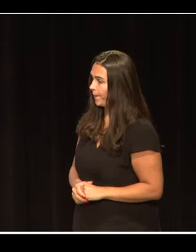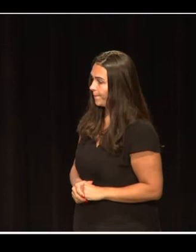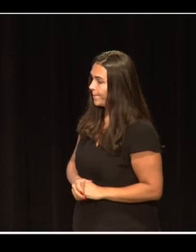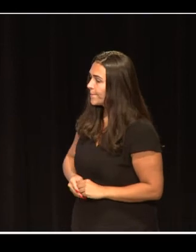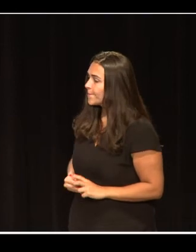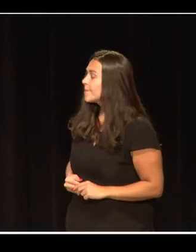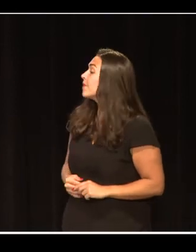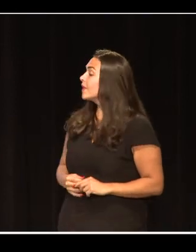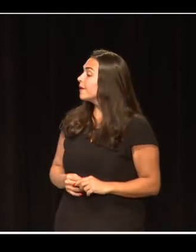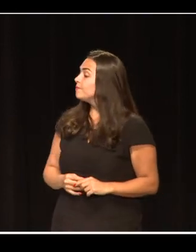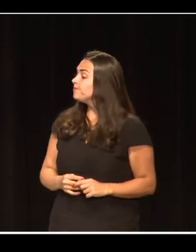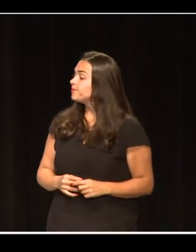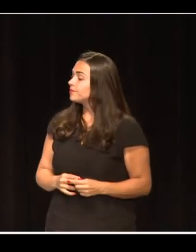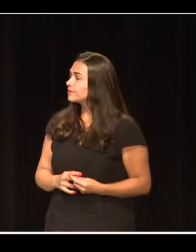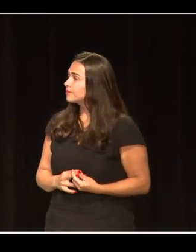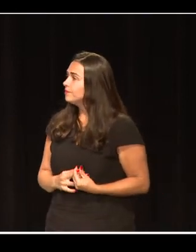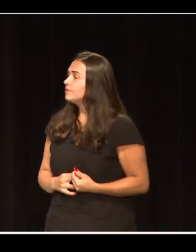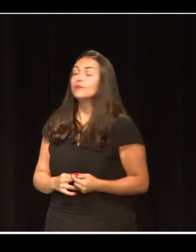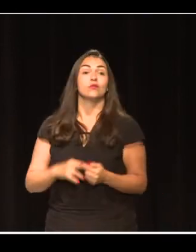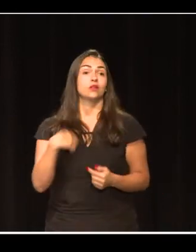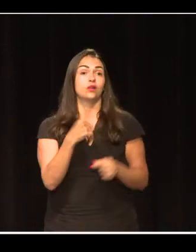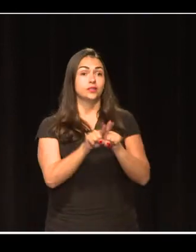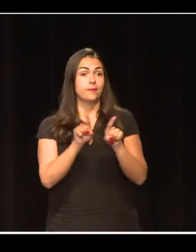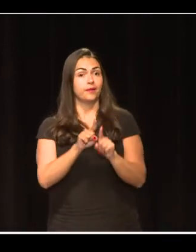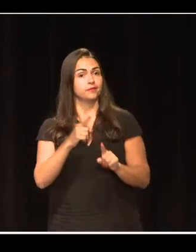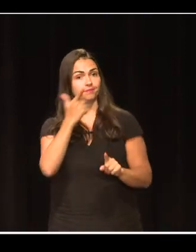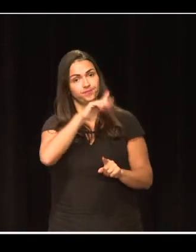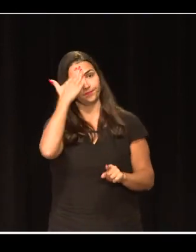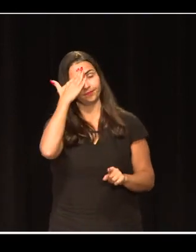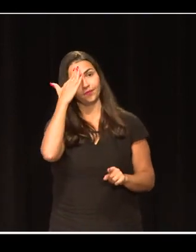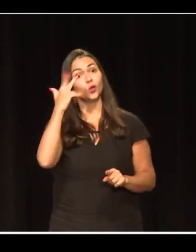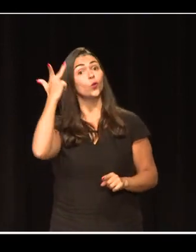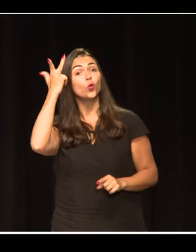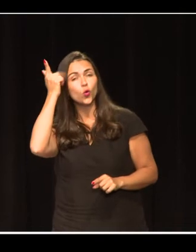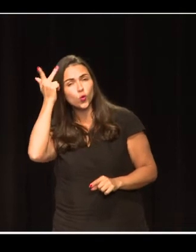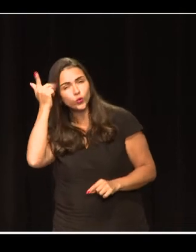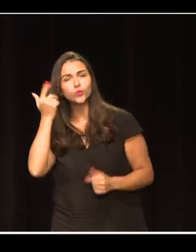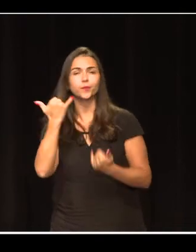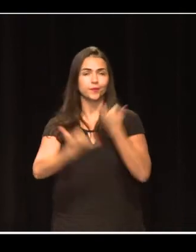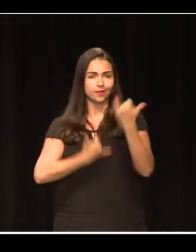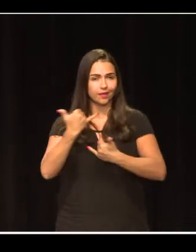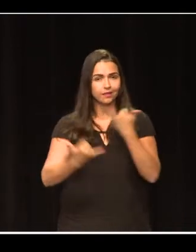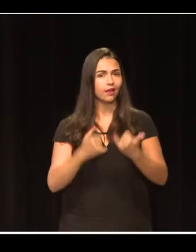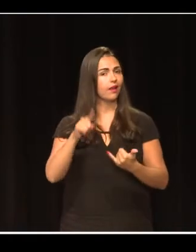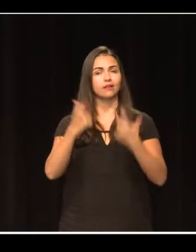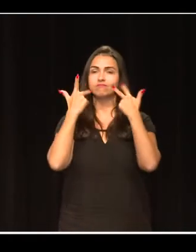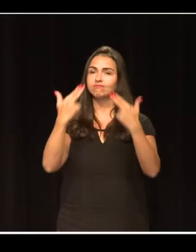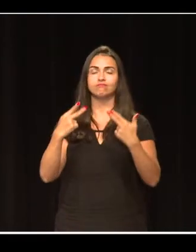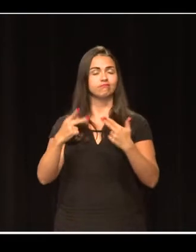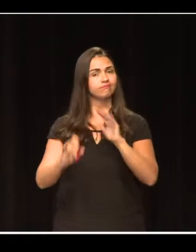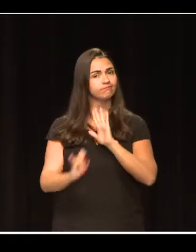E aí a gente entende também que o lúdico, né, a brincadeira é constitutiva do humano,